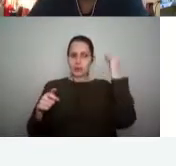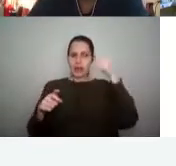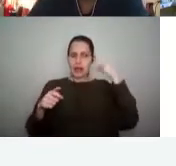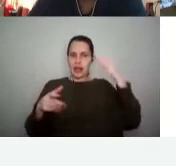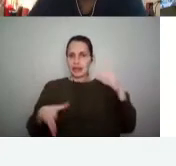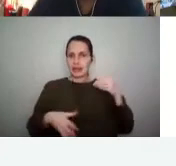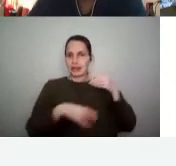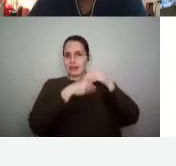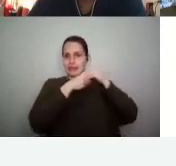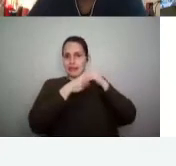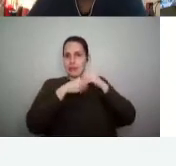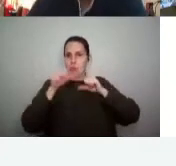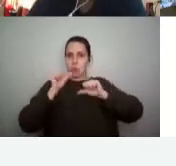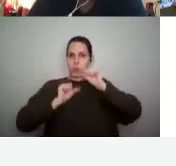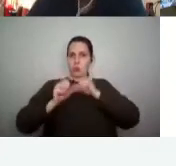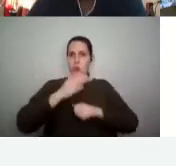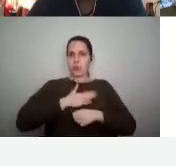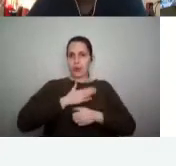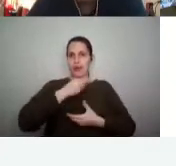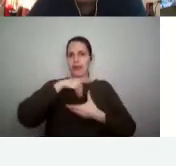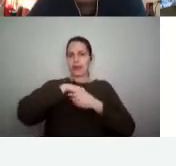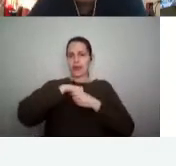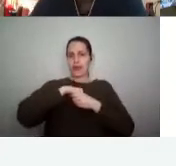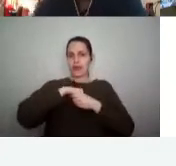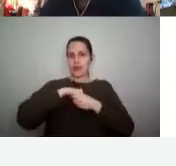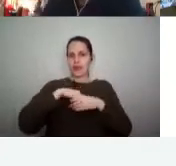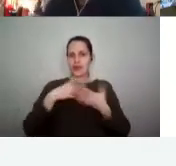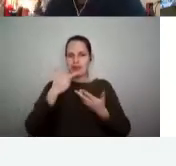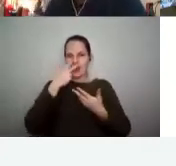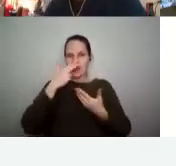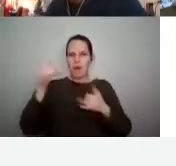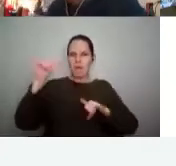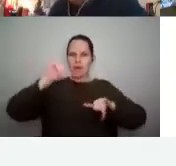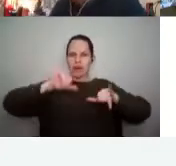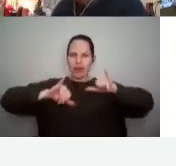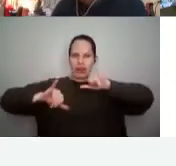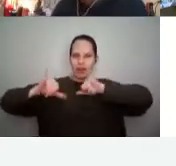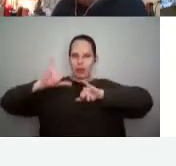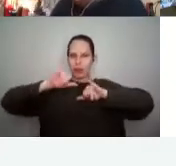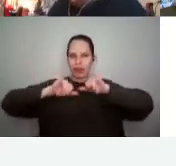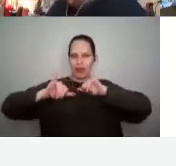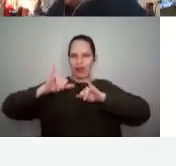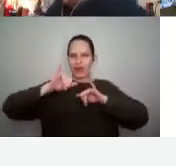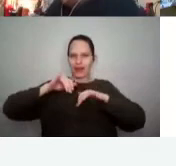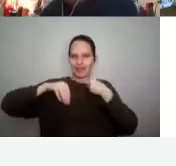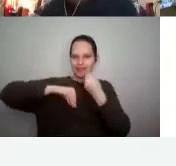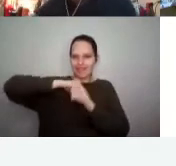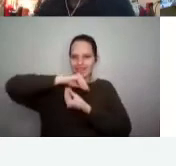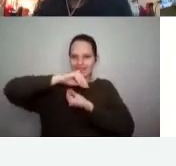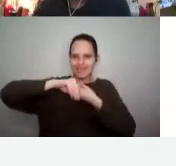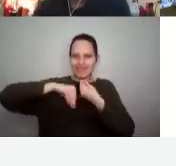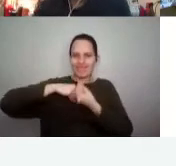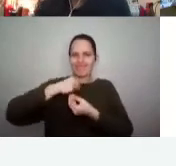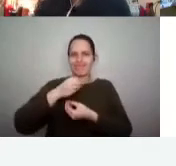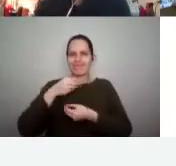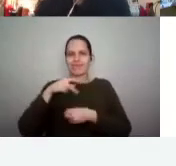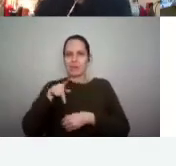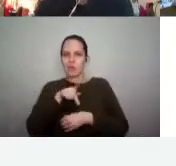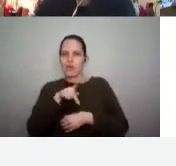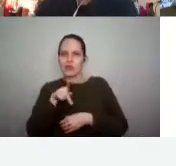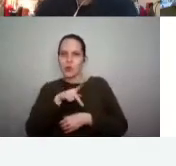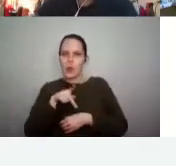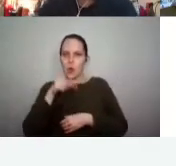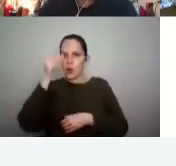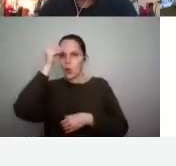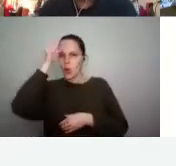Então, essa química que se estabelece entre professor, aluno, conhecimento, experiência, né? Ela vai